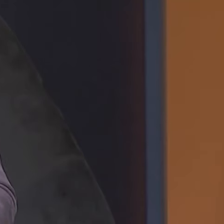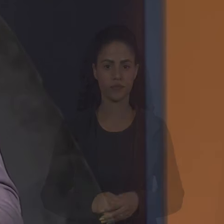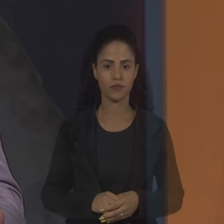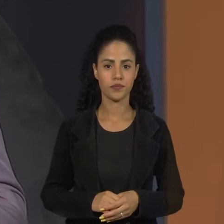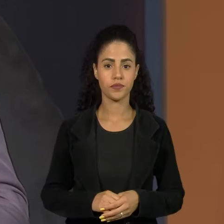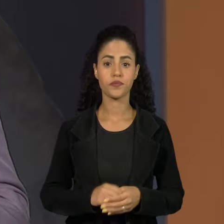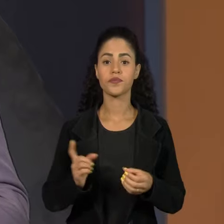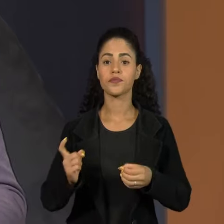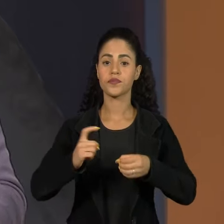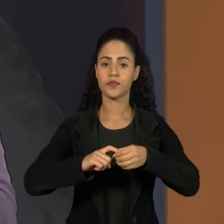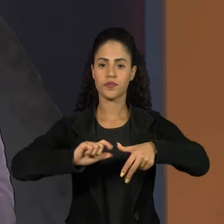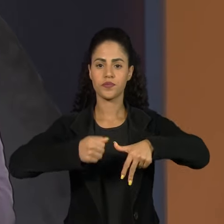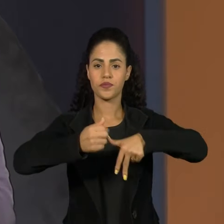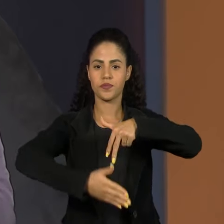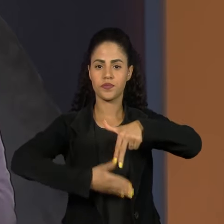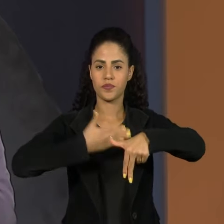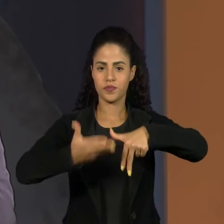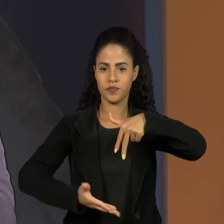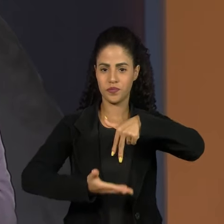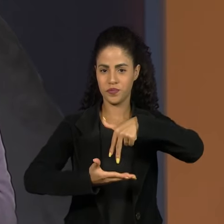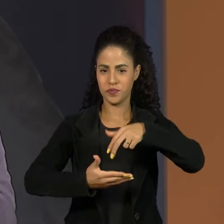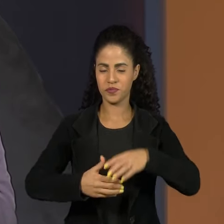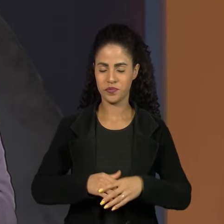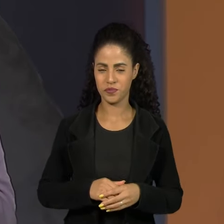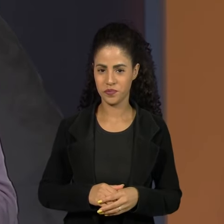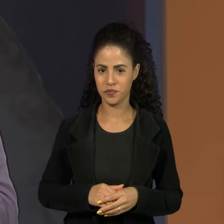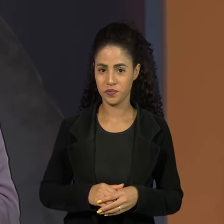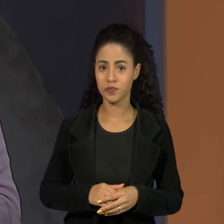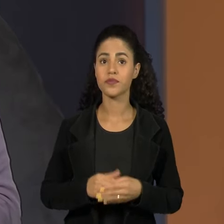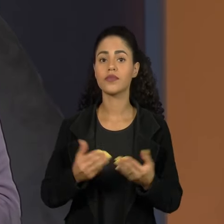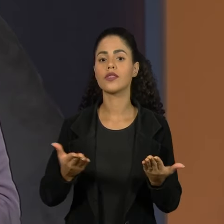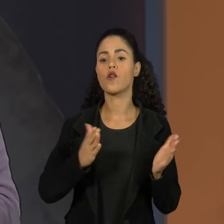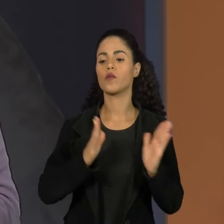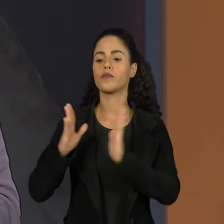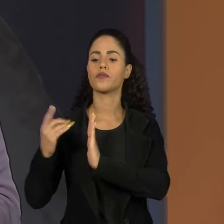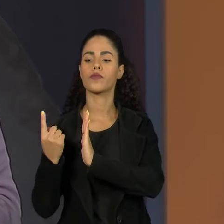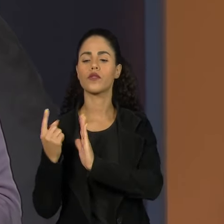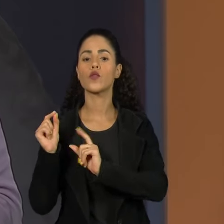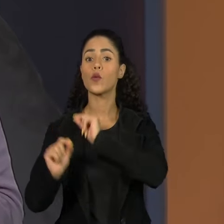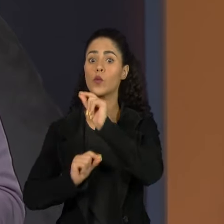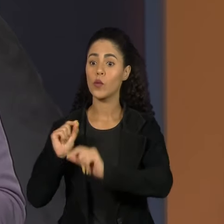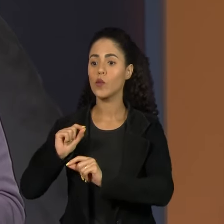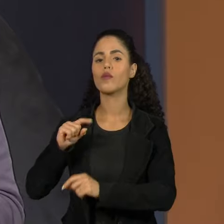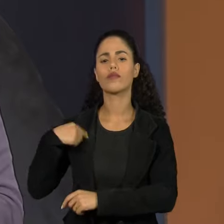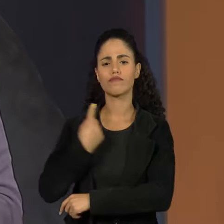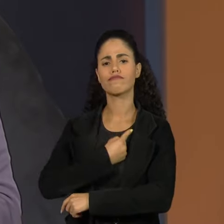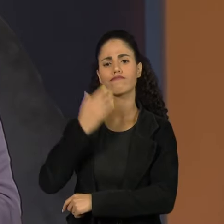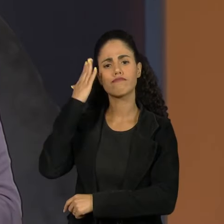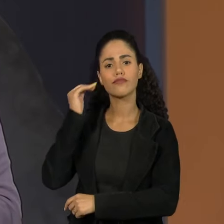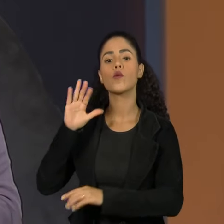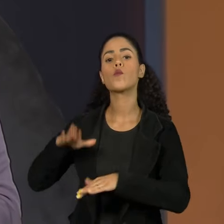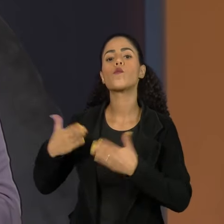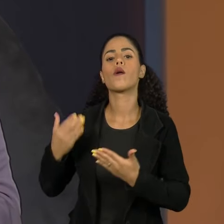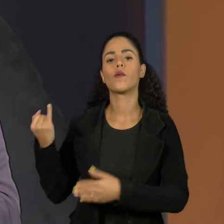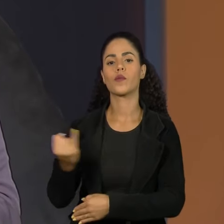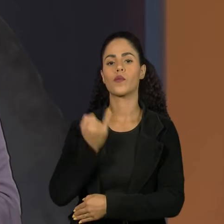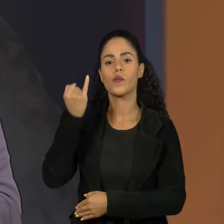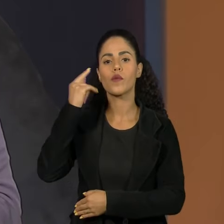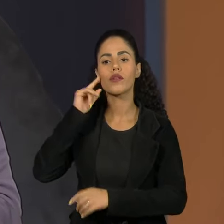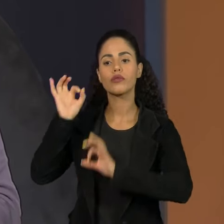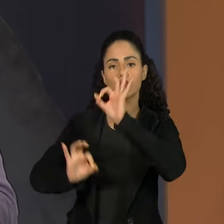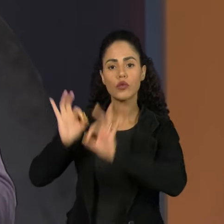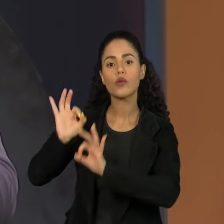Já estamos de volta com o nosso programa Negros em Foco. No bloco anterior, contemplamos a importância da valorização de